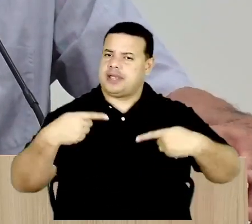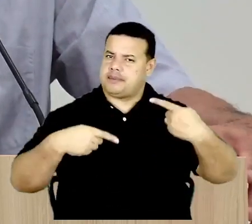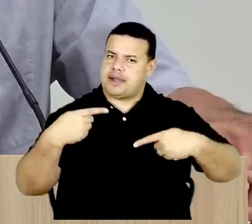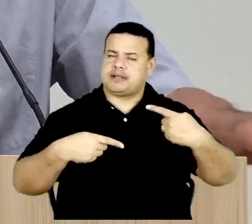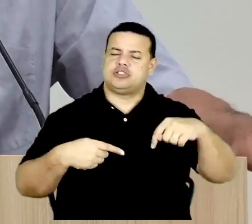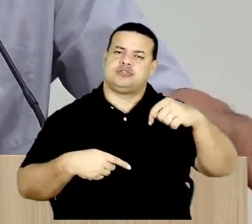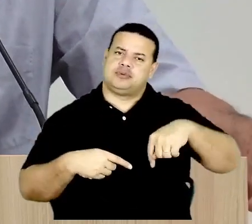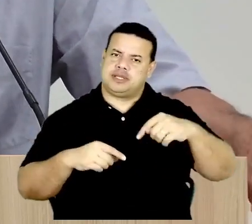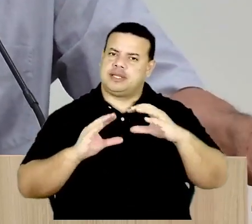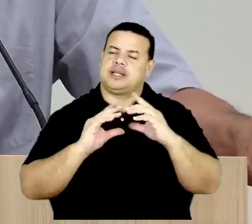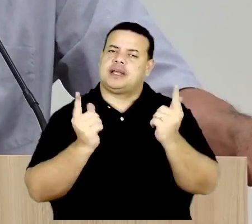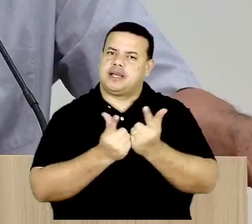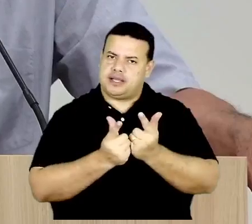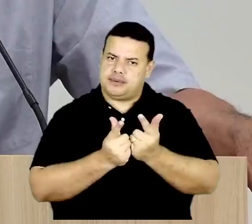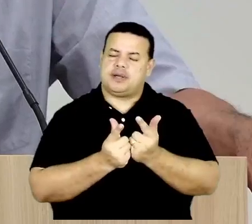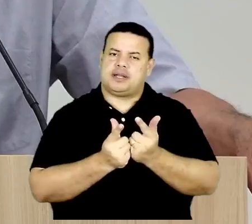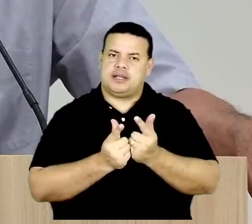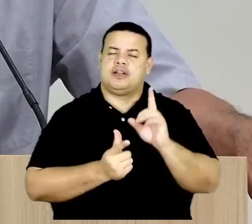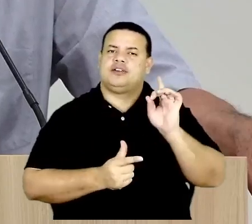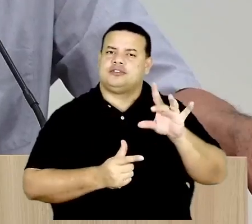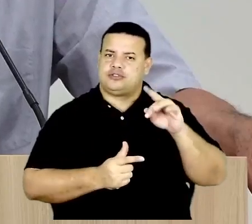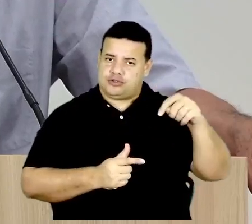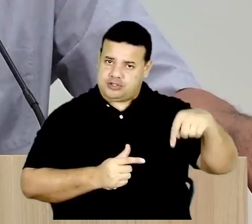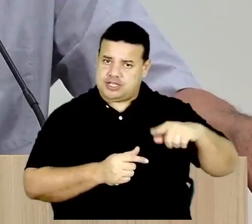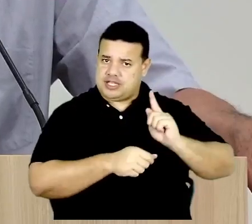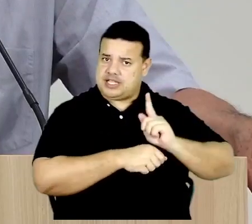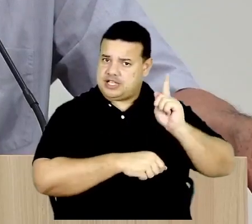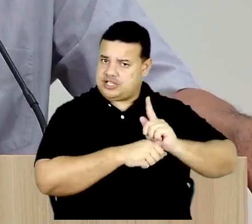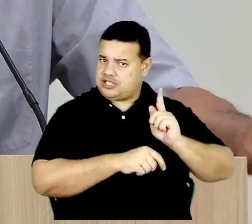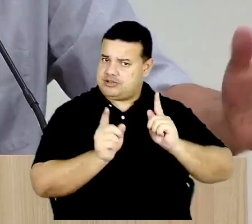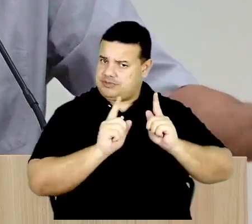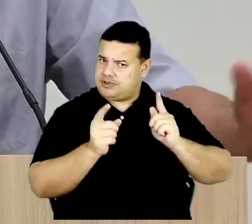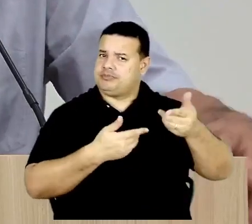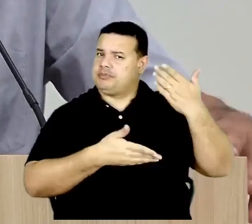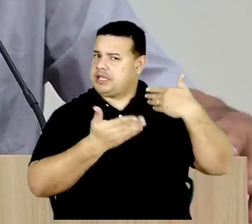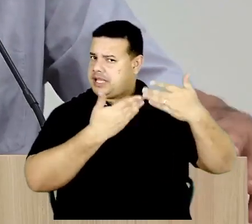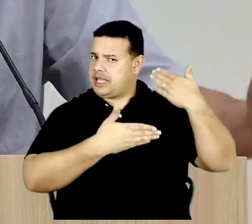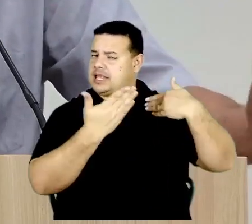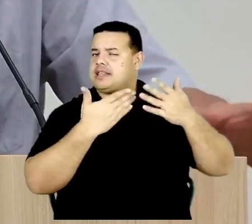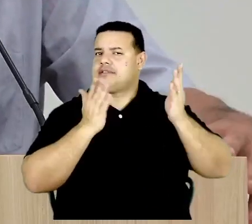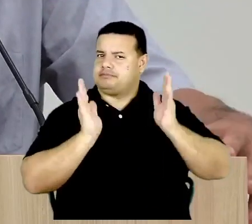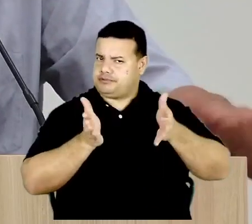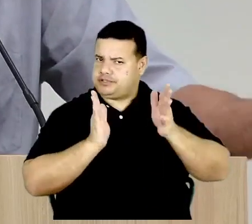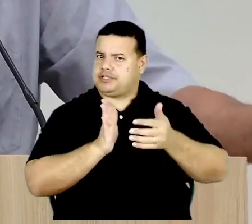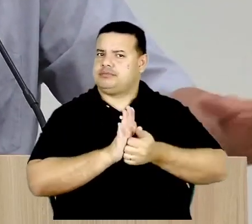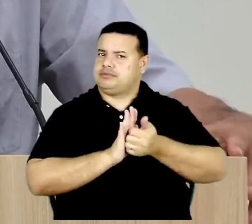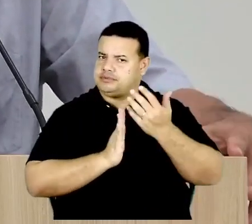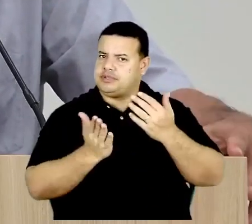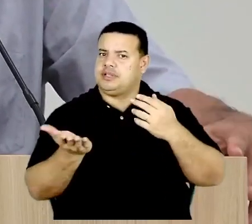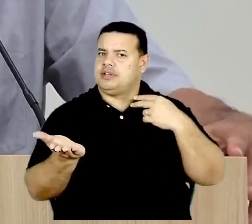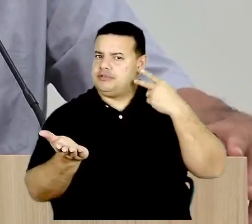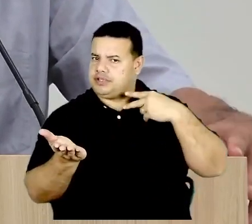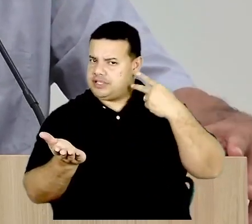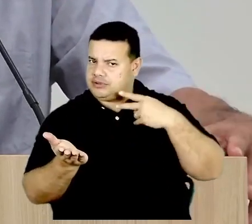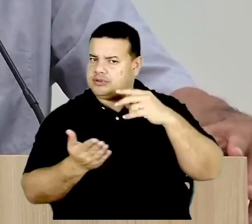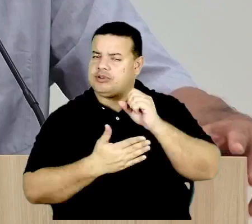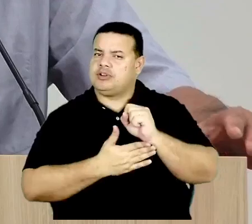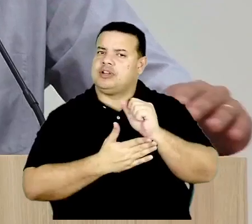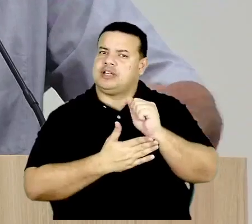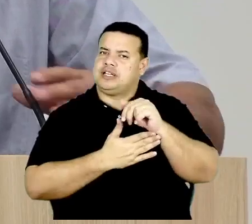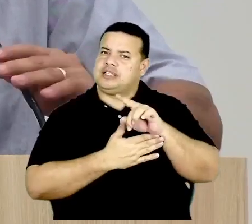não só nessa gestão, mas em outras gestões, vereador Sandro, vereadora Tereza, vereador Valberto